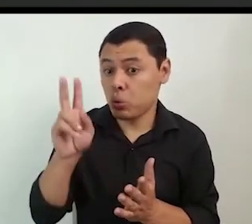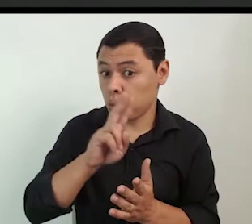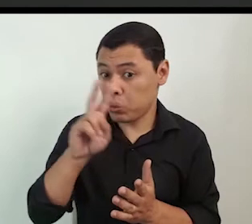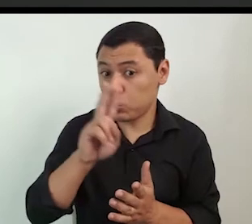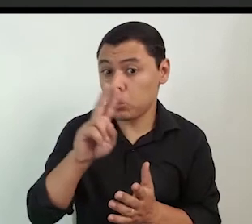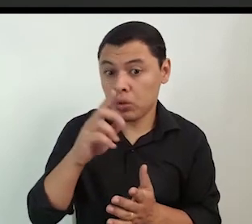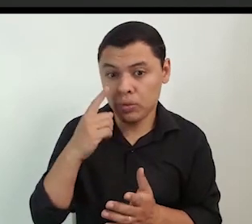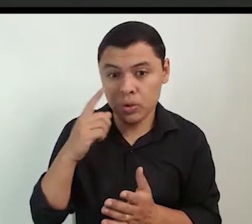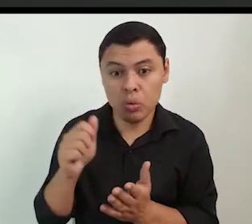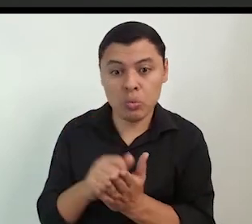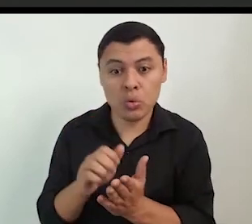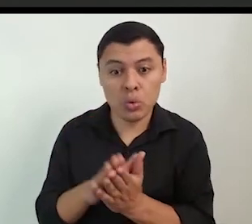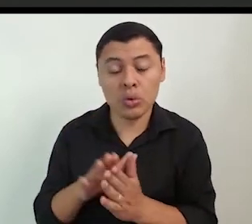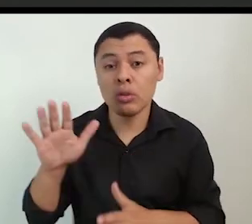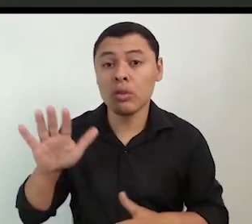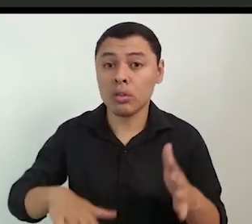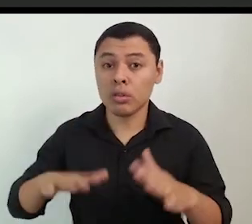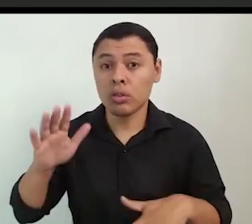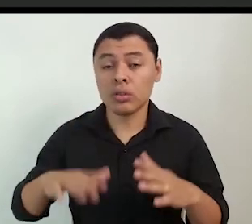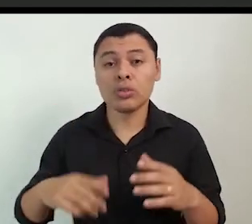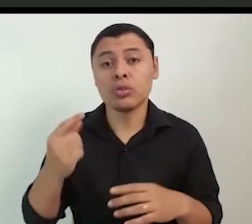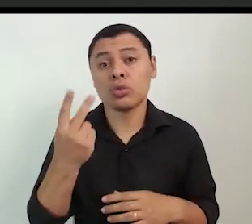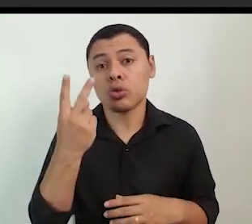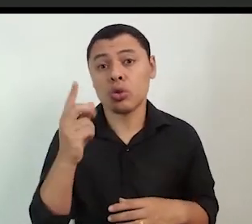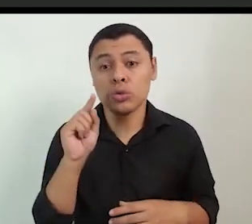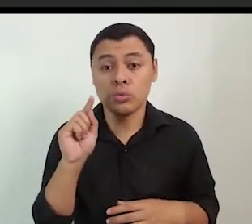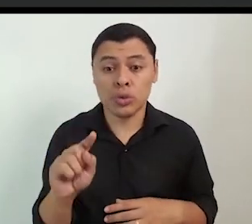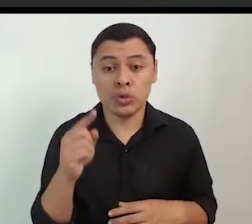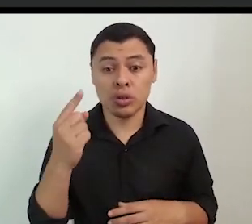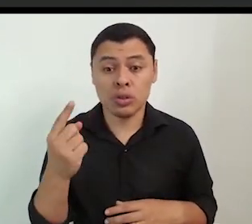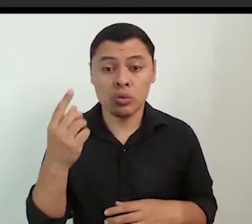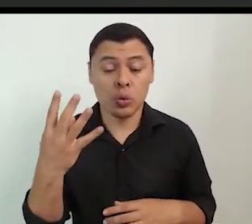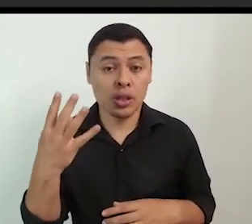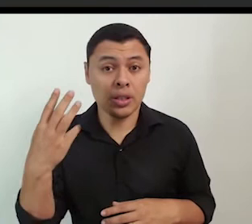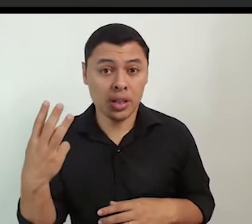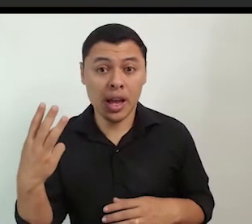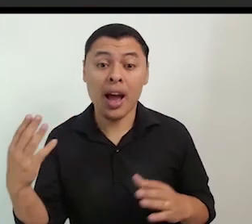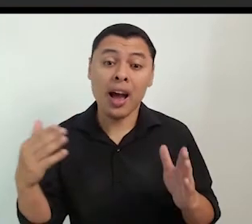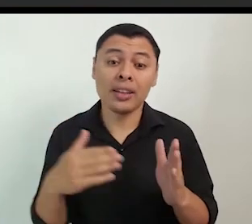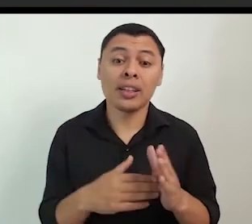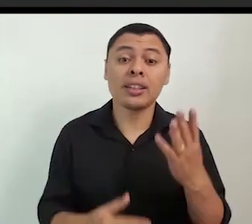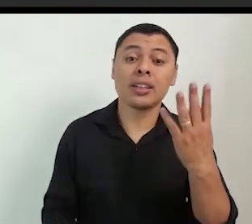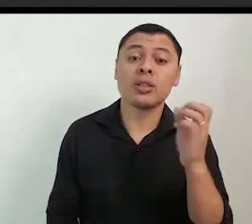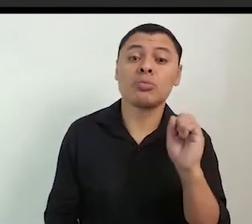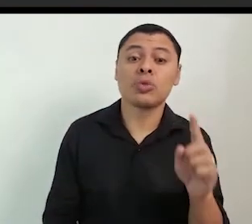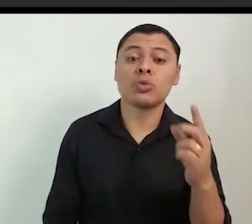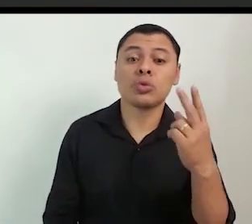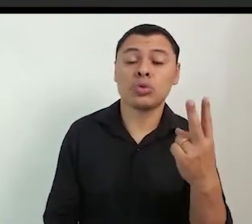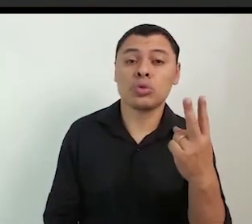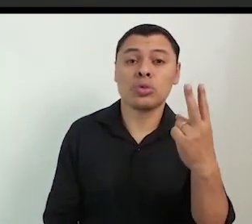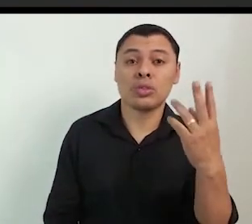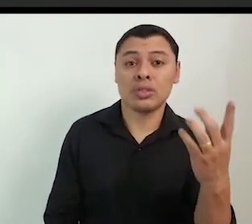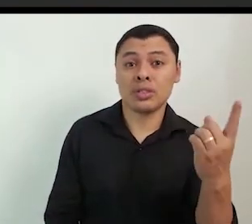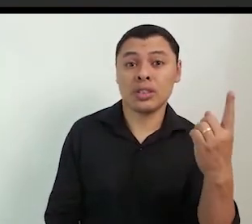multas, elas podem variar de R$ 2.143 até R$ 3.214 por cada